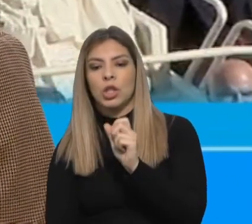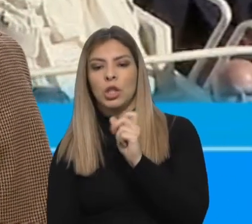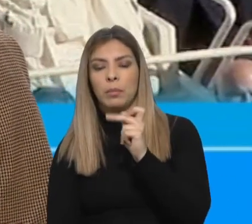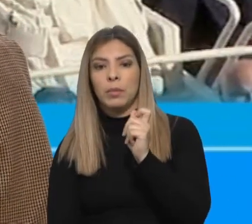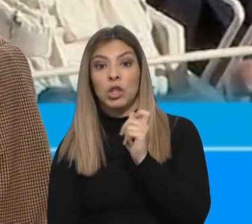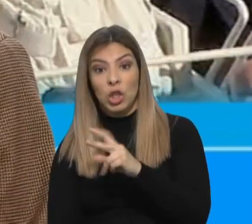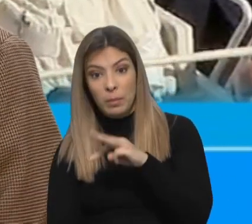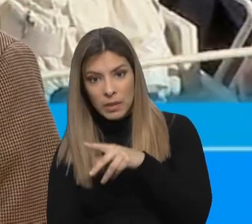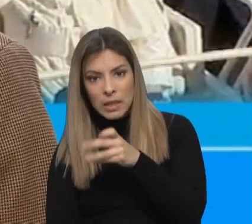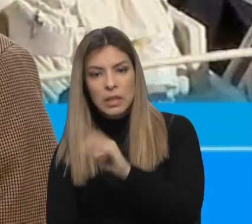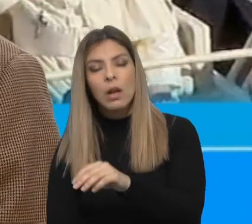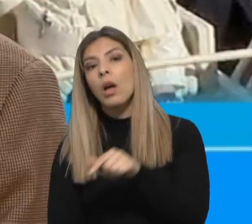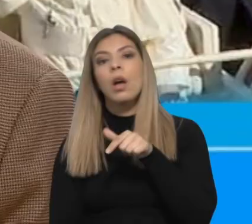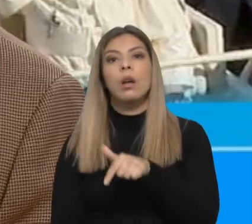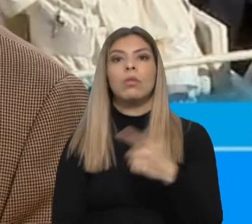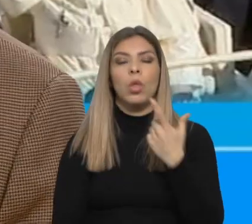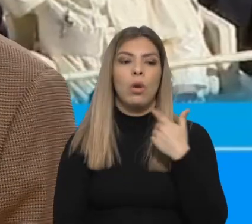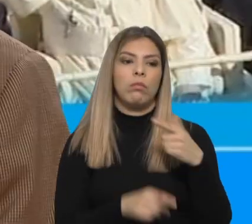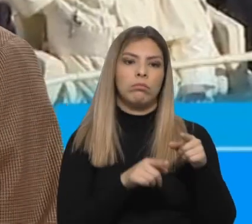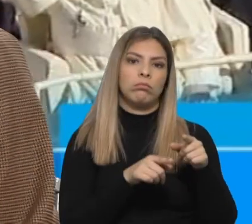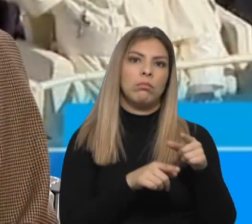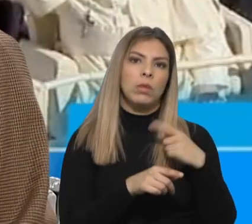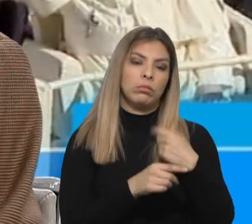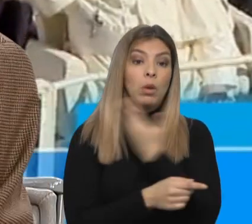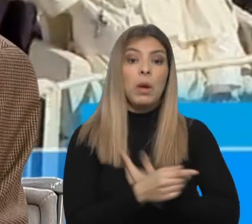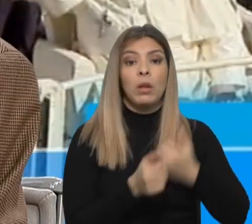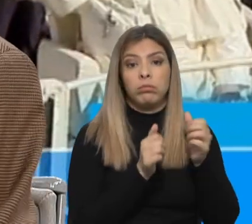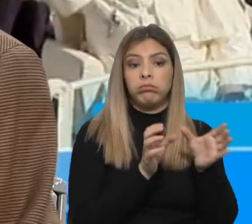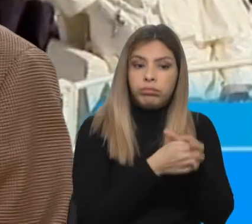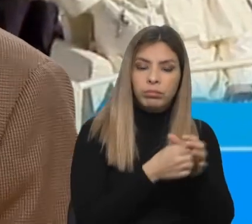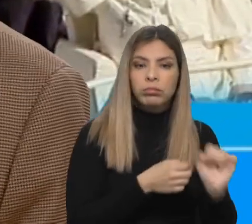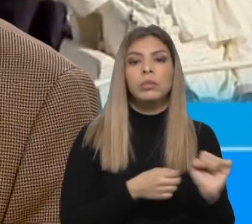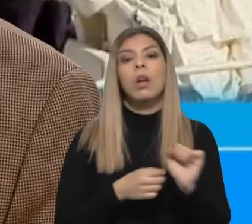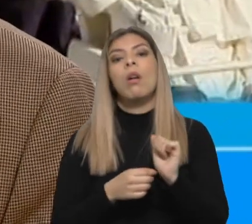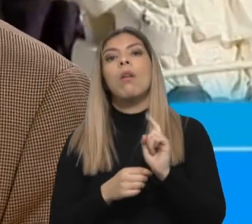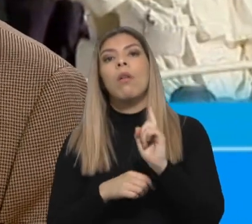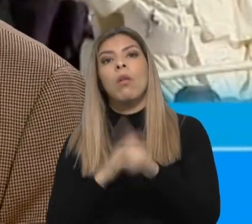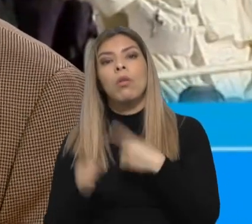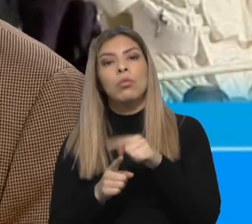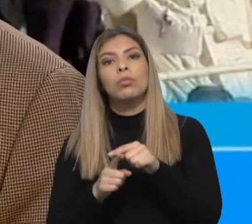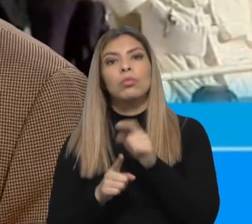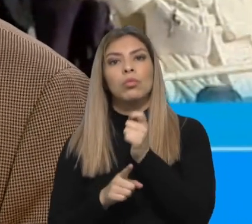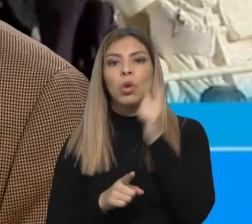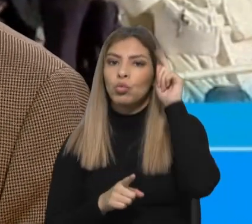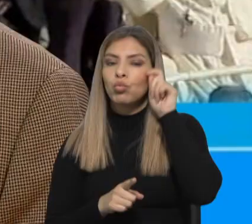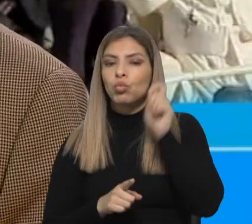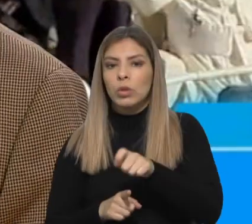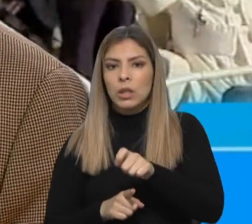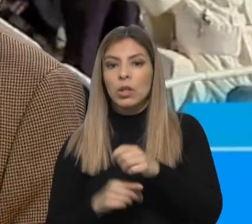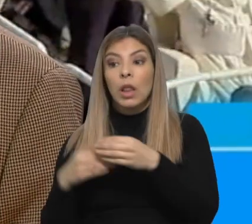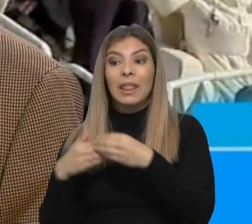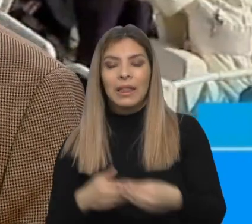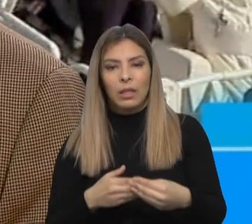da opinião, por assim dizer, das duas correntes, quer dos mais conservadores, quer Ginsburg, uma juíza líder da corrente